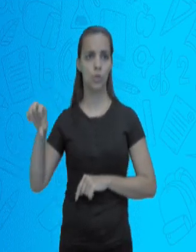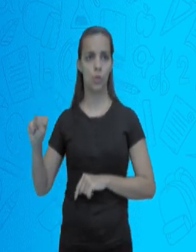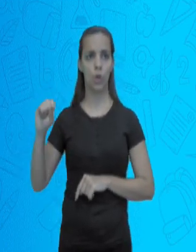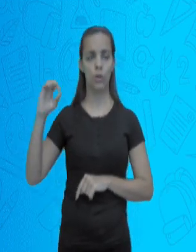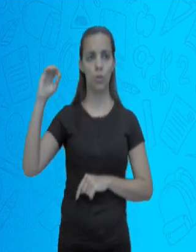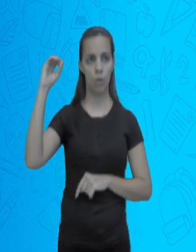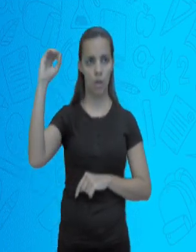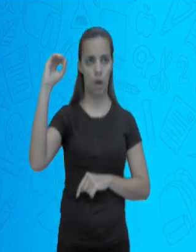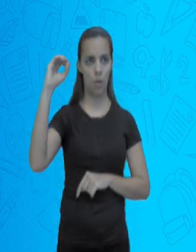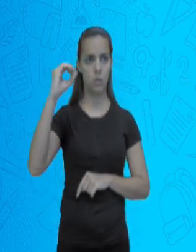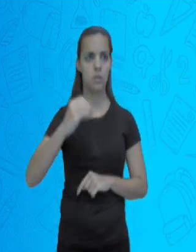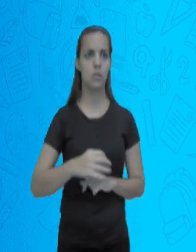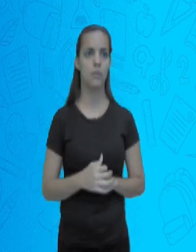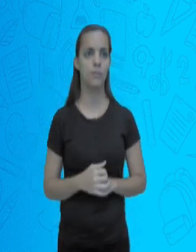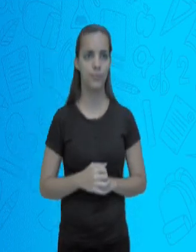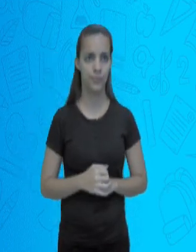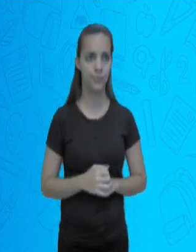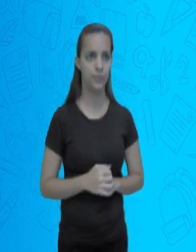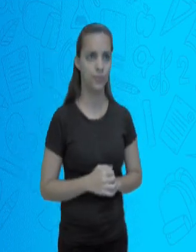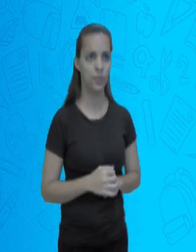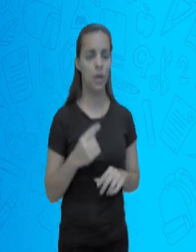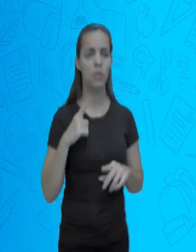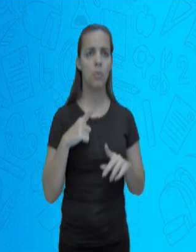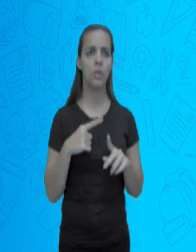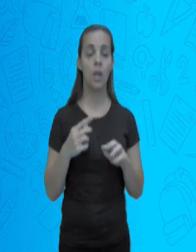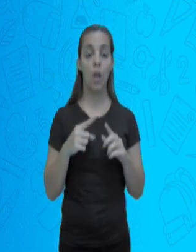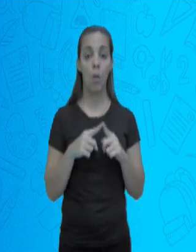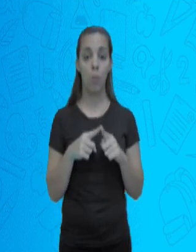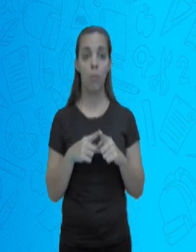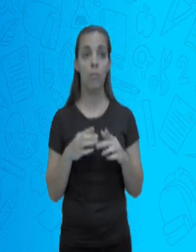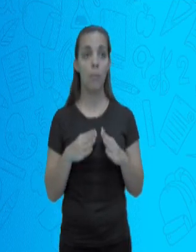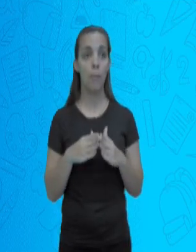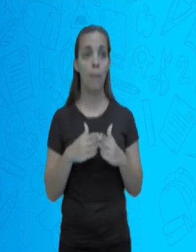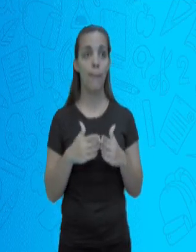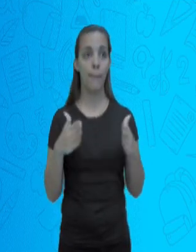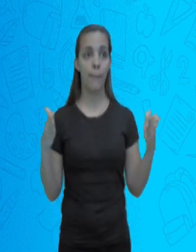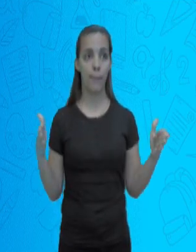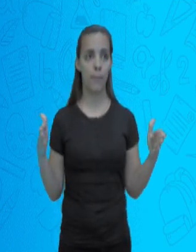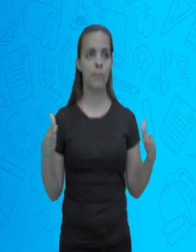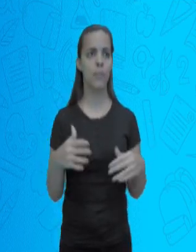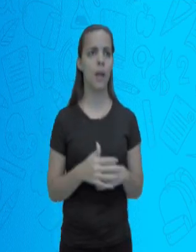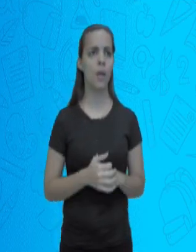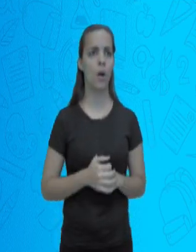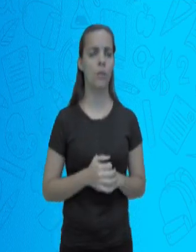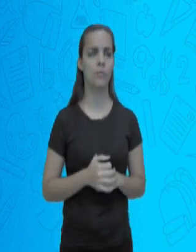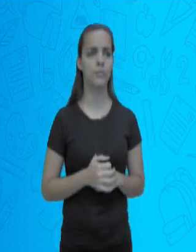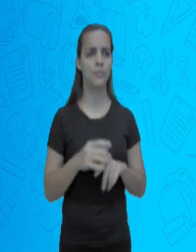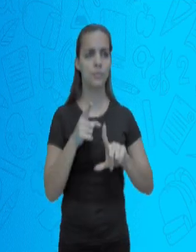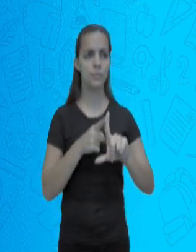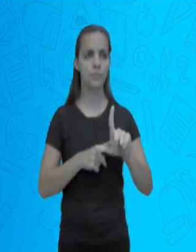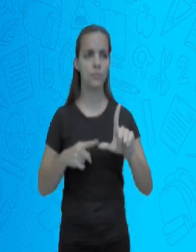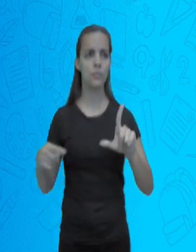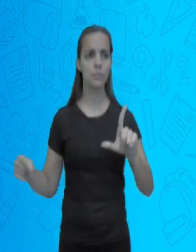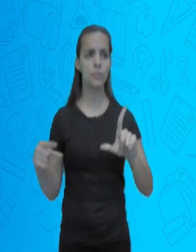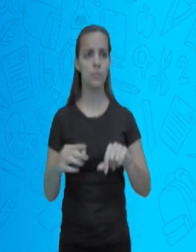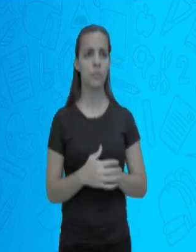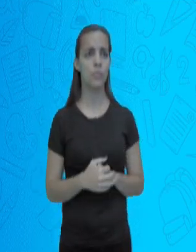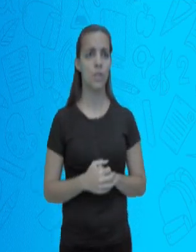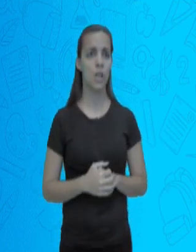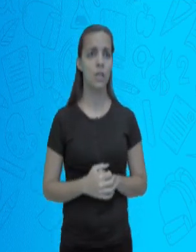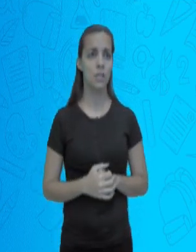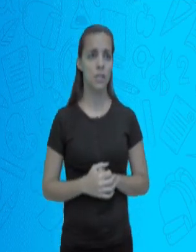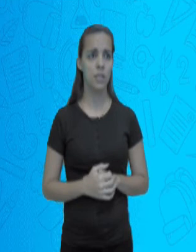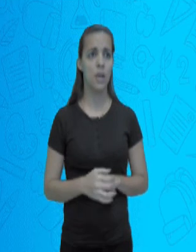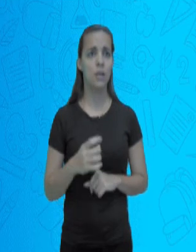informação que eu estou dando para você é que o ângulo maior, ele mede 18 graus. Então, se eu sei que o